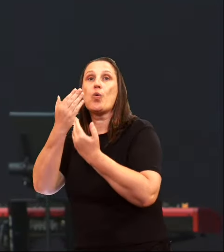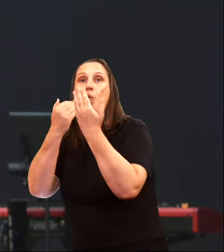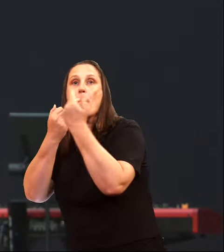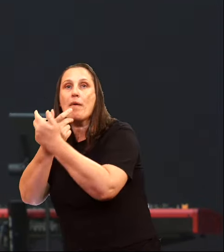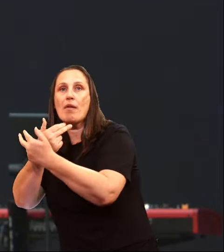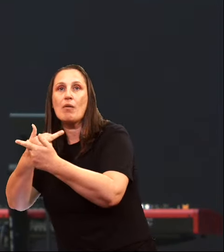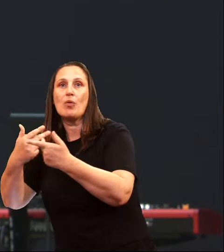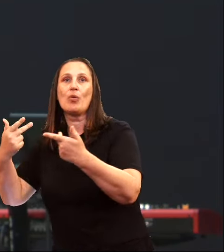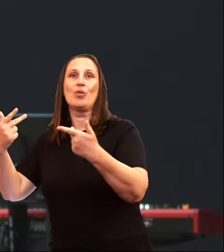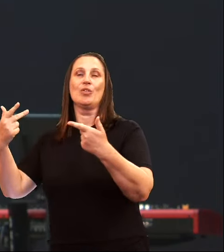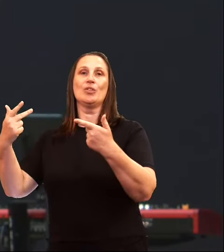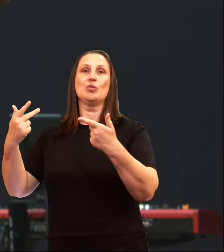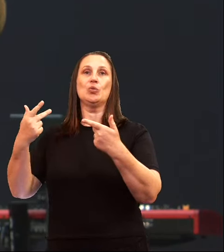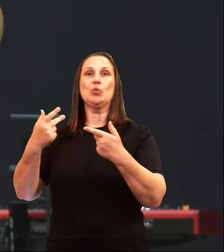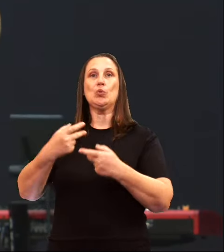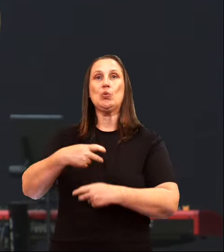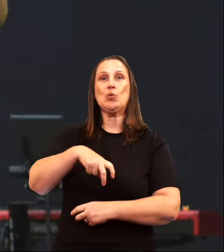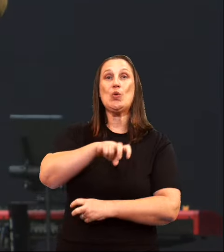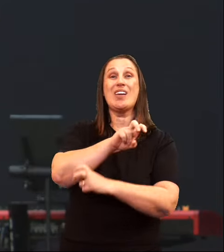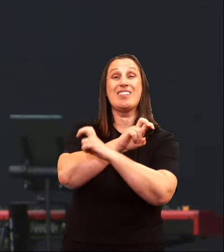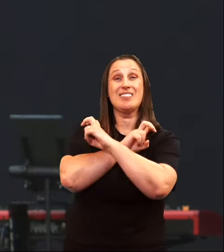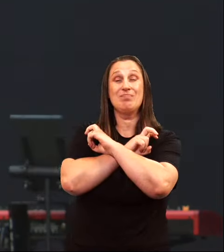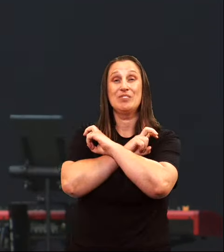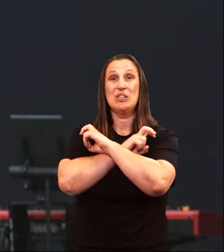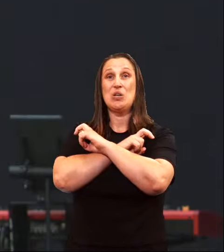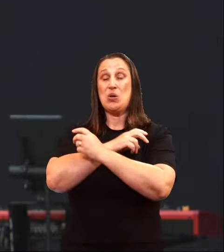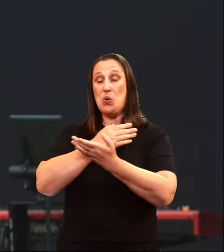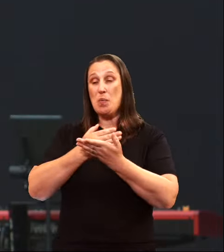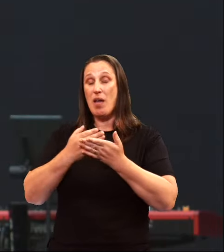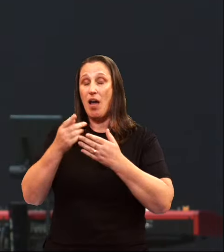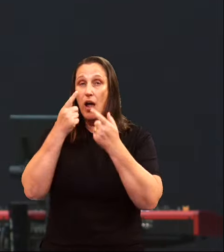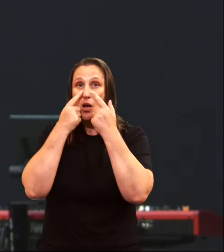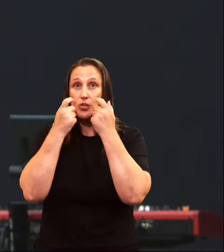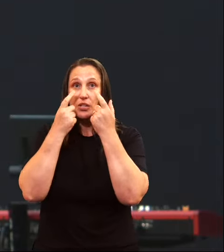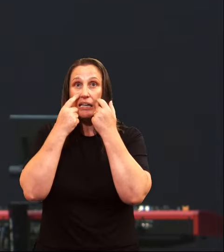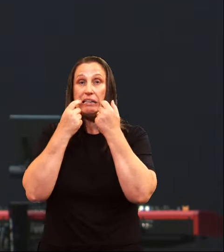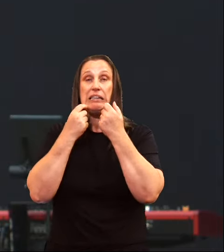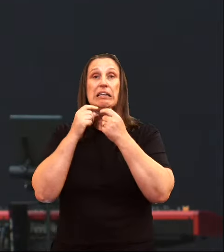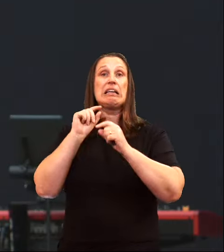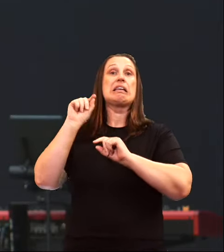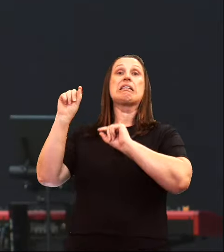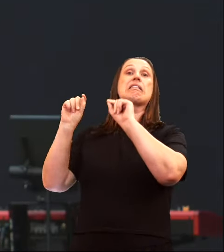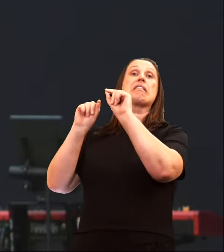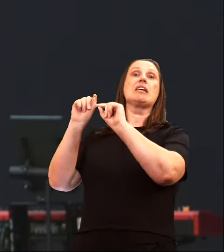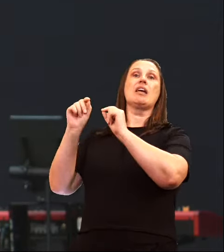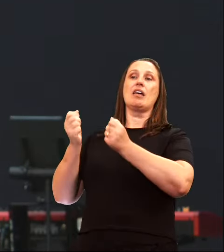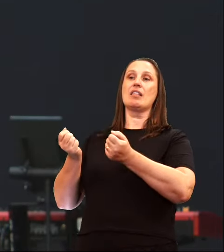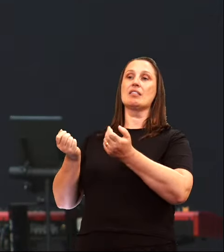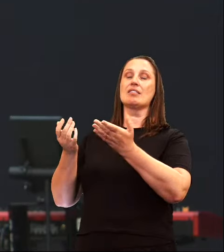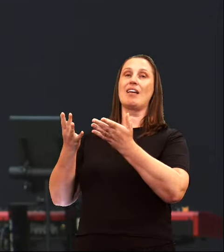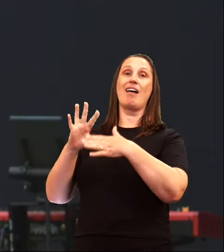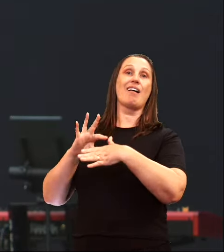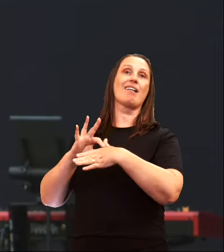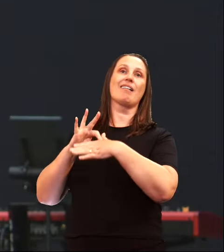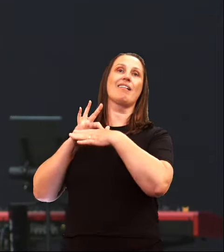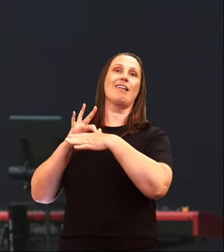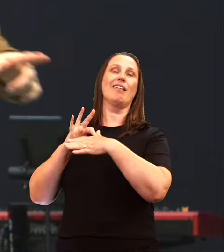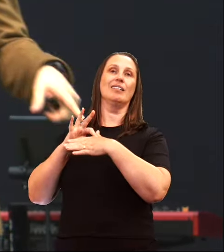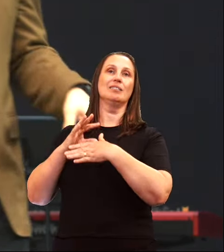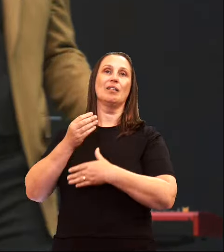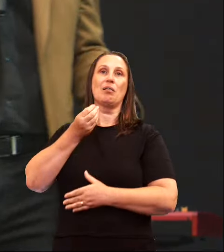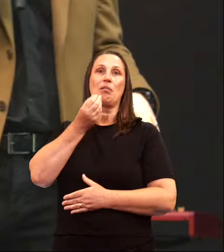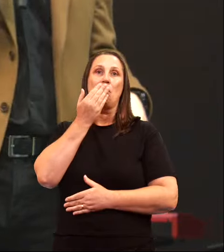filhos de Israel tornaram a chorar e também disseram: quem nos dará carne a comer?